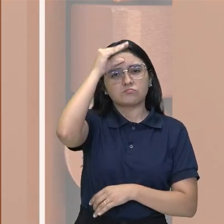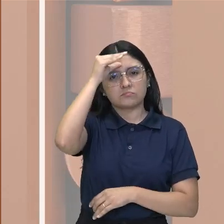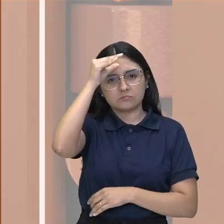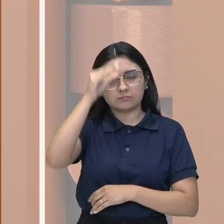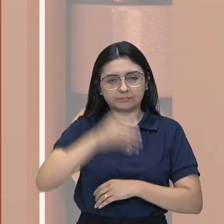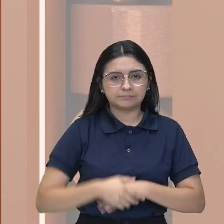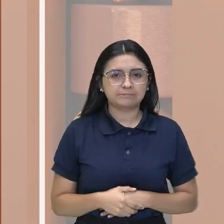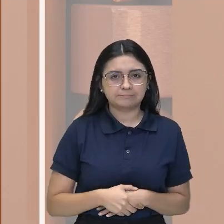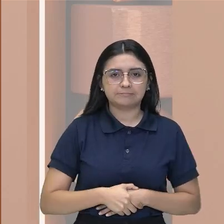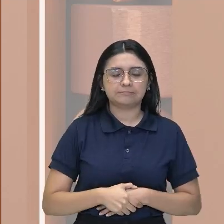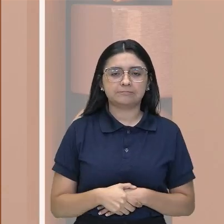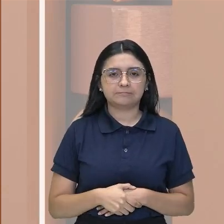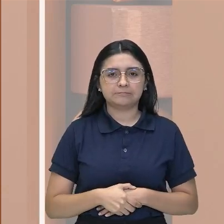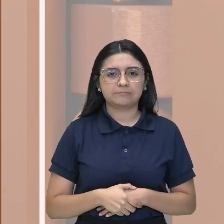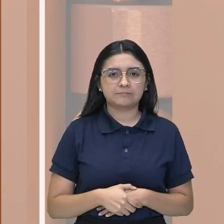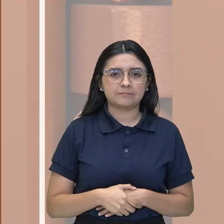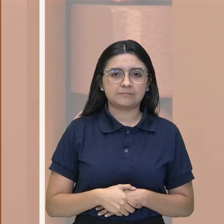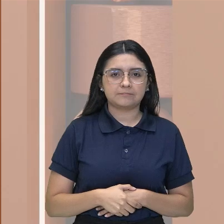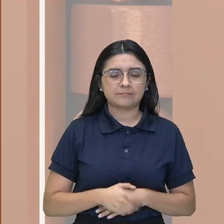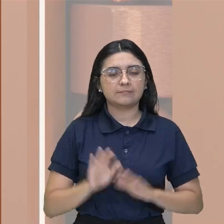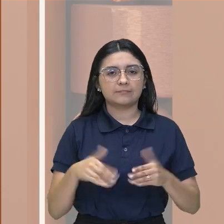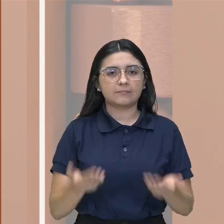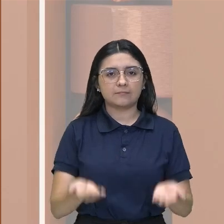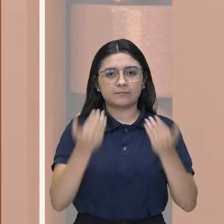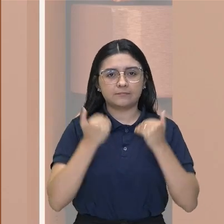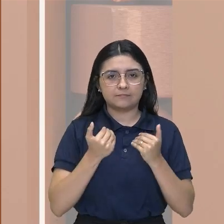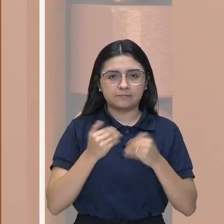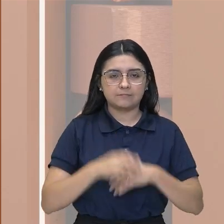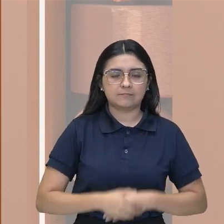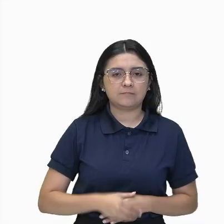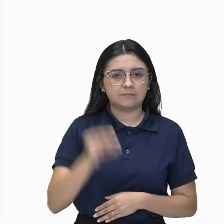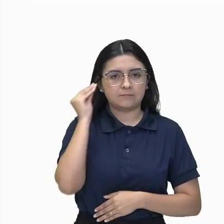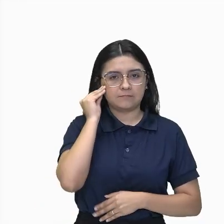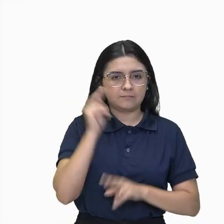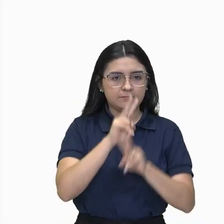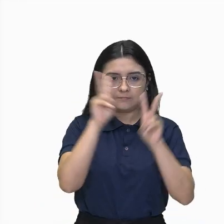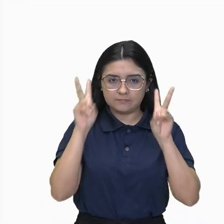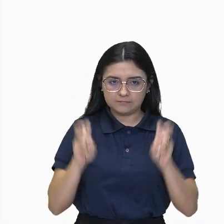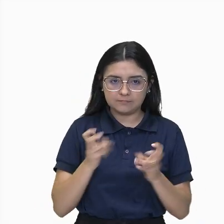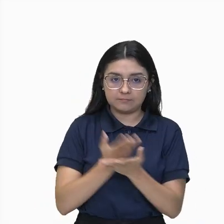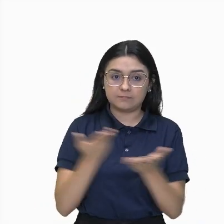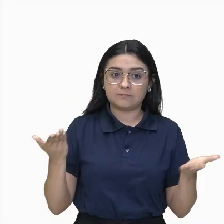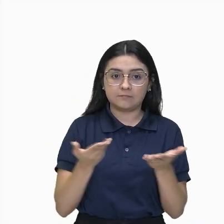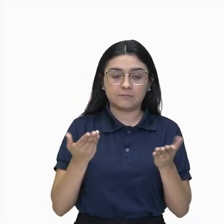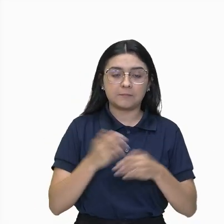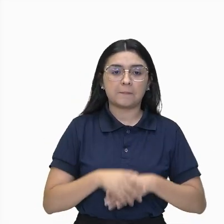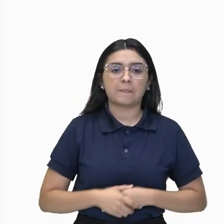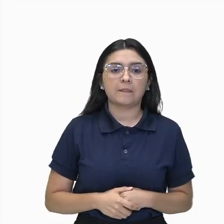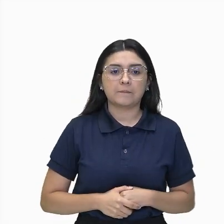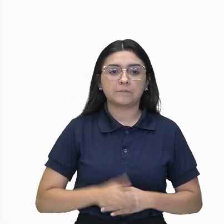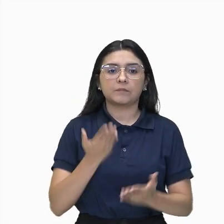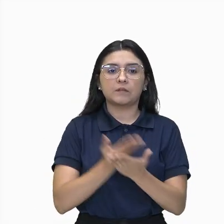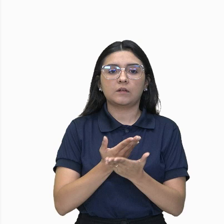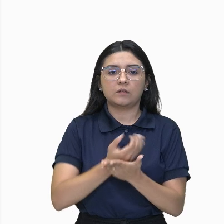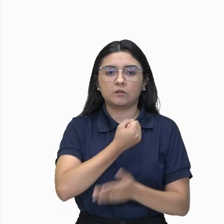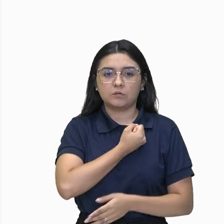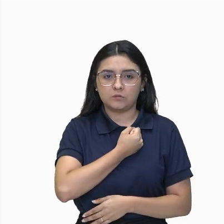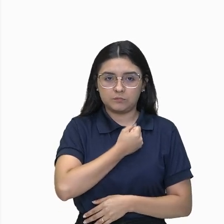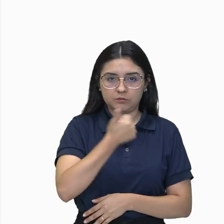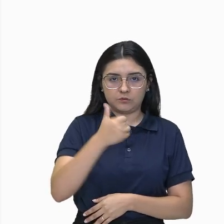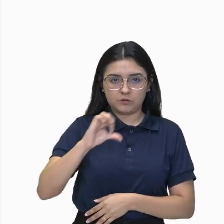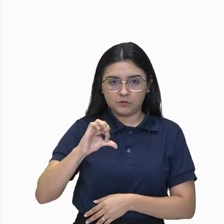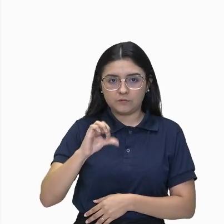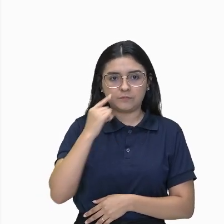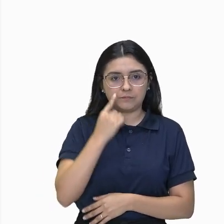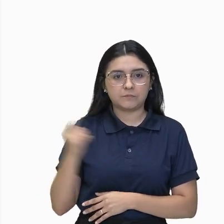os conhecimentos de vocês. Então vamos lá ao tema de nossa aula. Vamos lá, galerinha. Aula de número